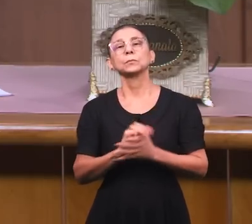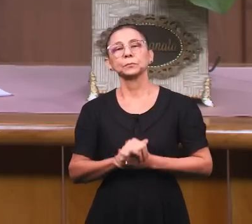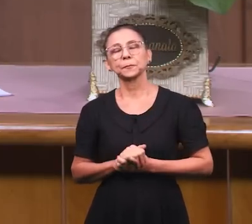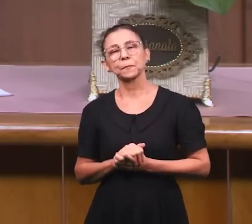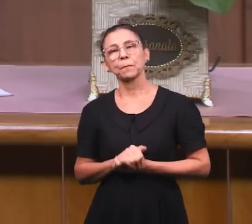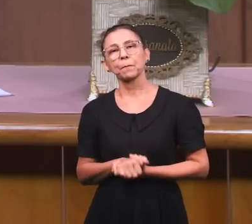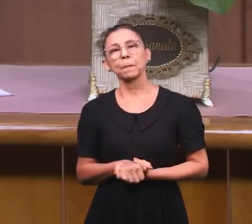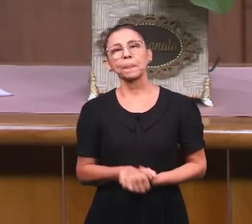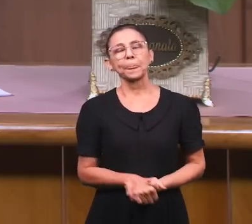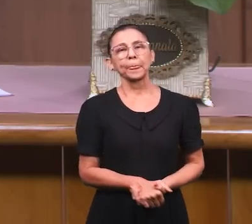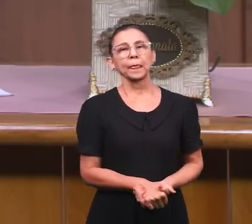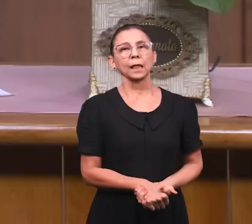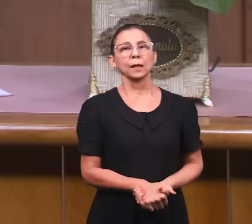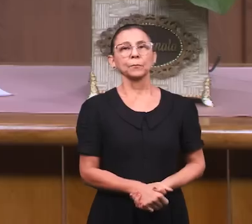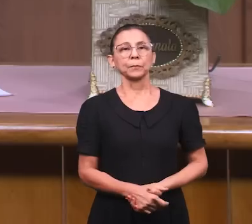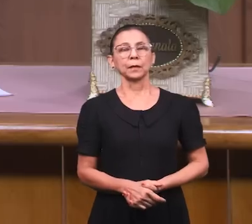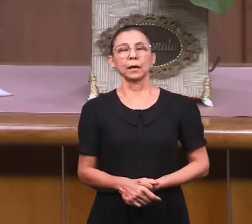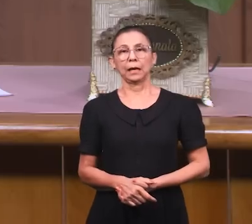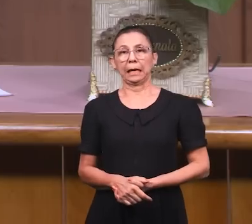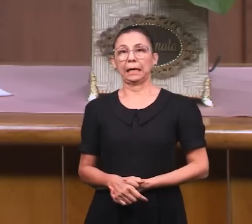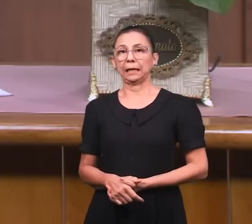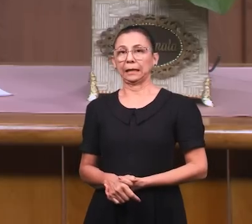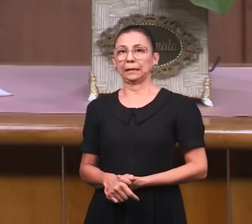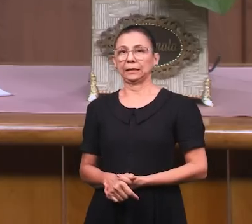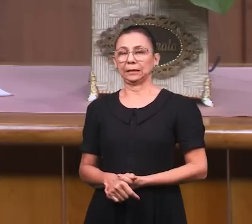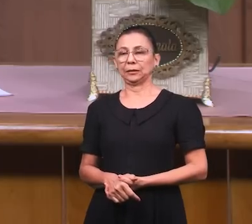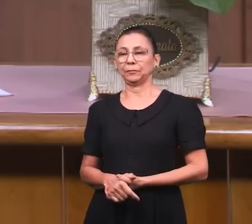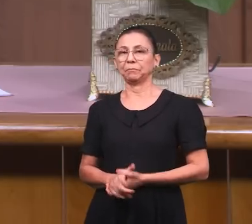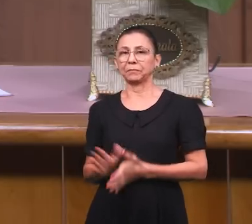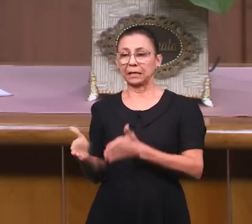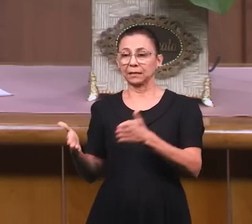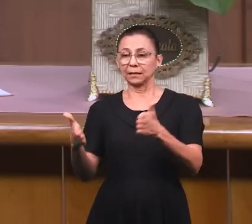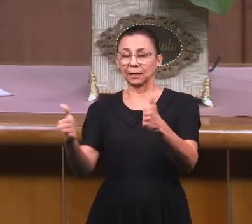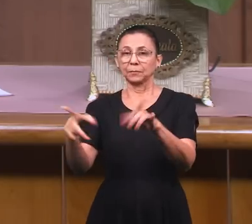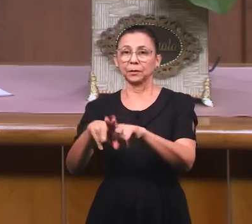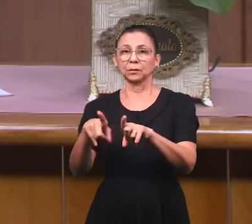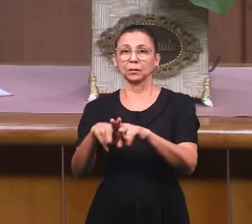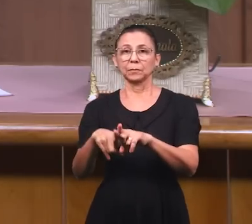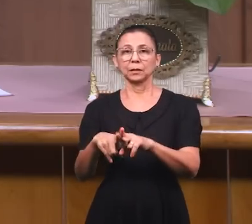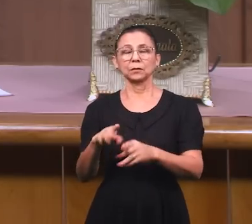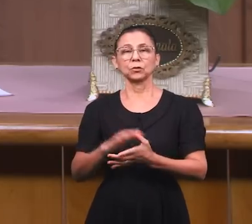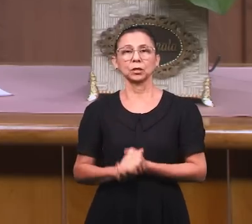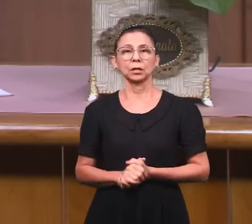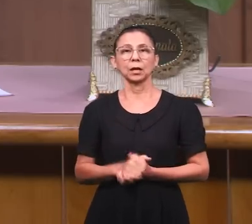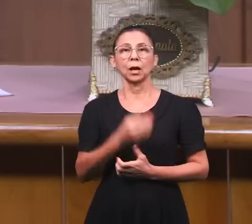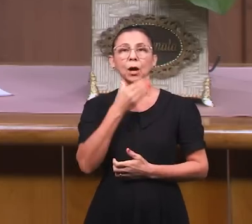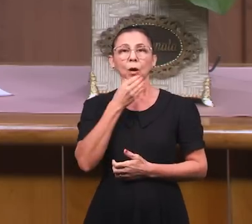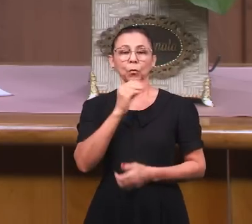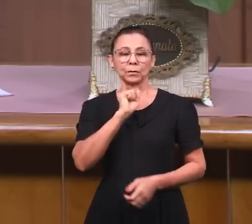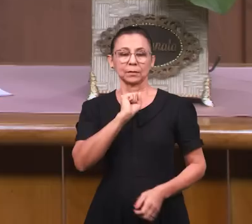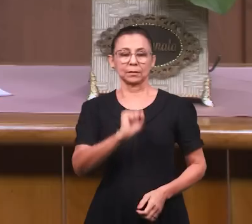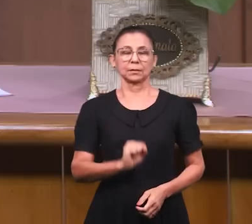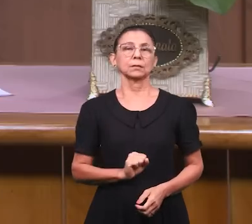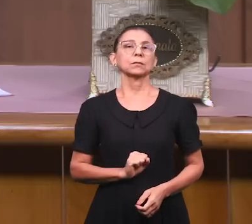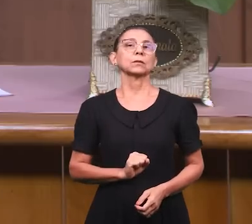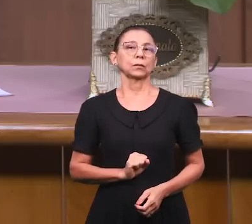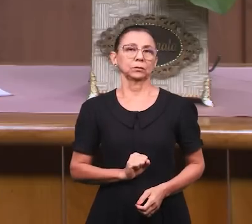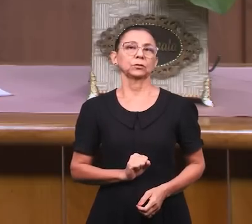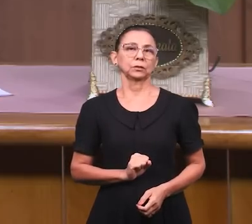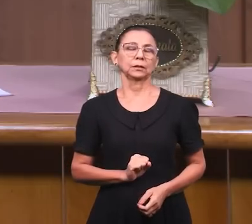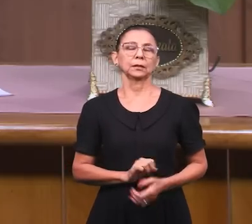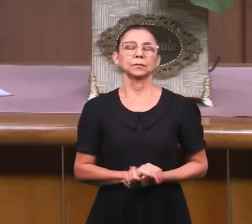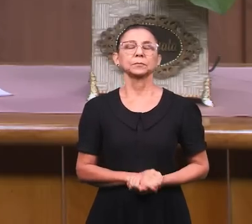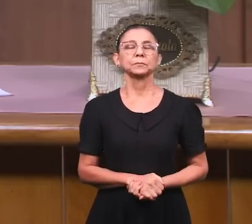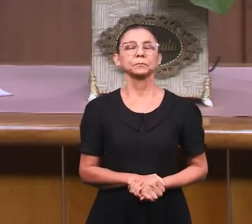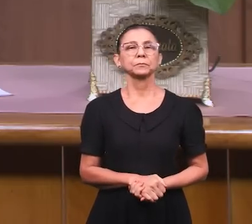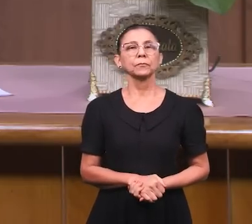ali um sacerdote, naquele mesmo caminho. É interessante que os detalhes da palavra, ou seja,